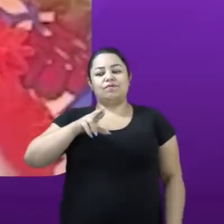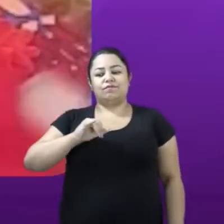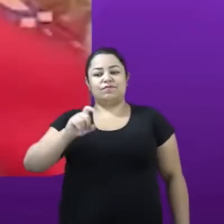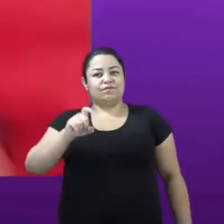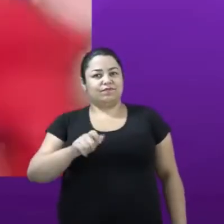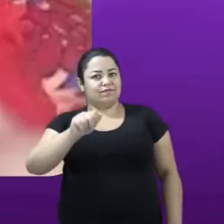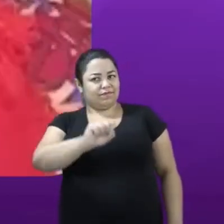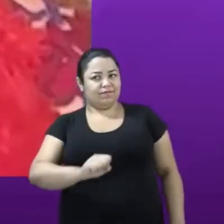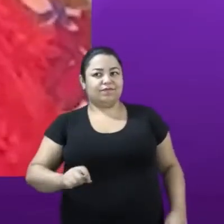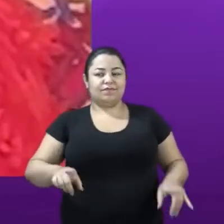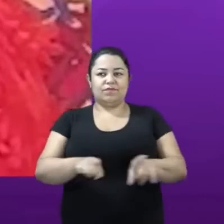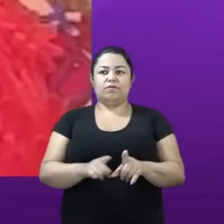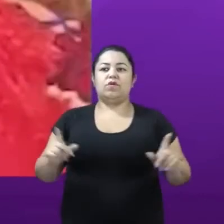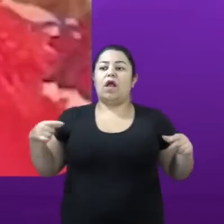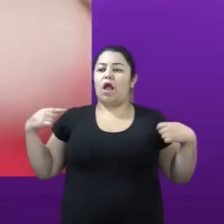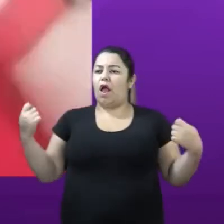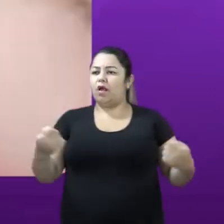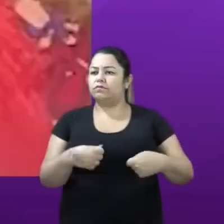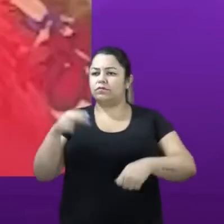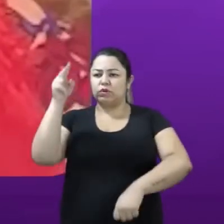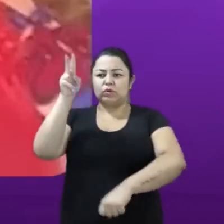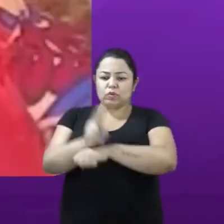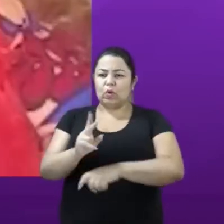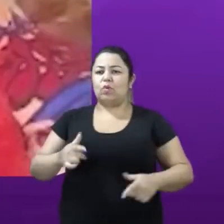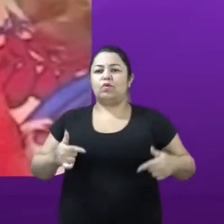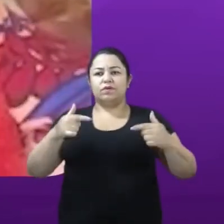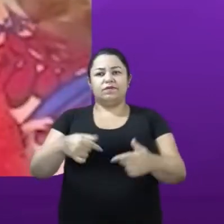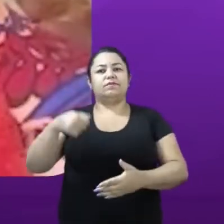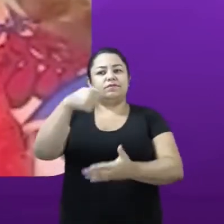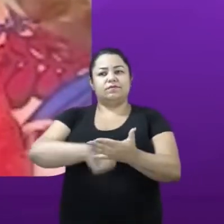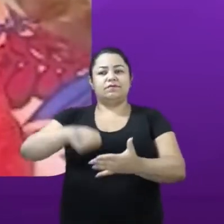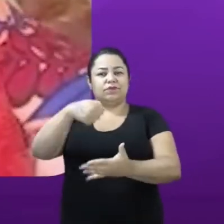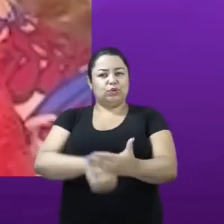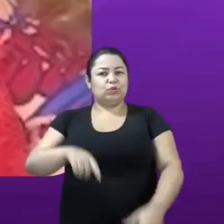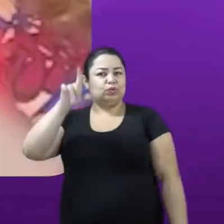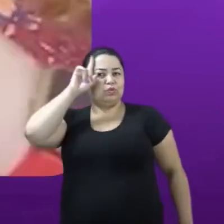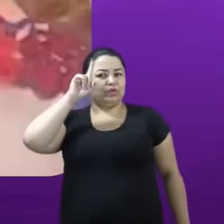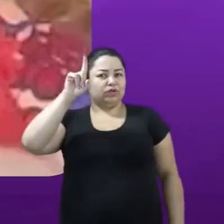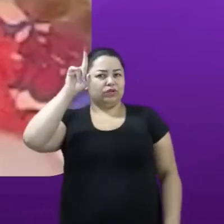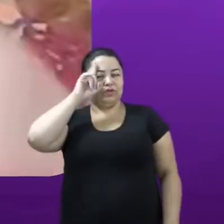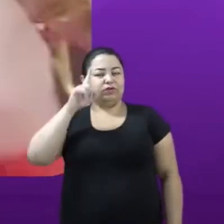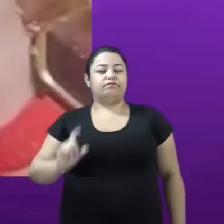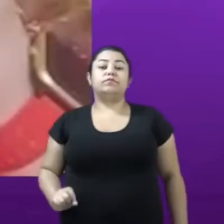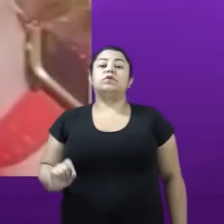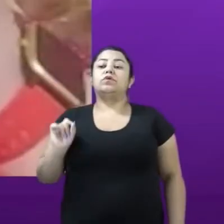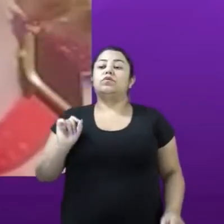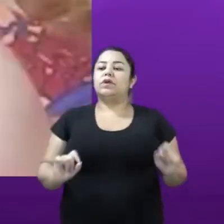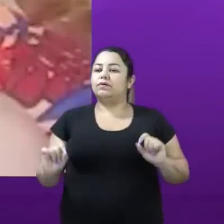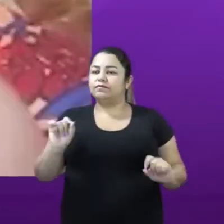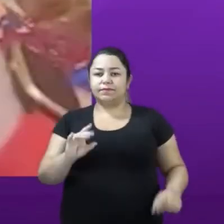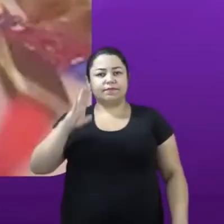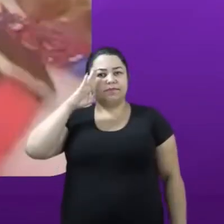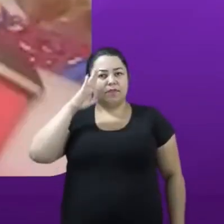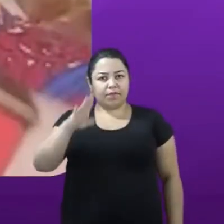como se a gente estivesse colocando a nossa armadura para a nossa luta ali do nosso dia a dia, sabe? Então eu acho que o